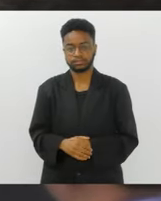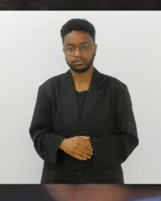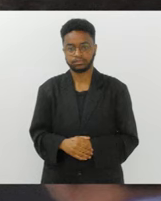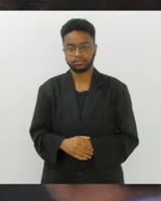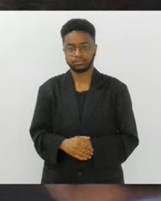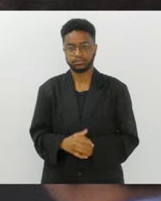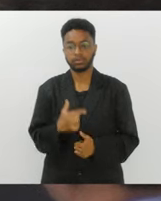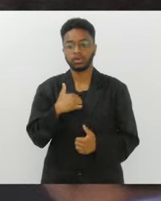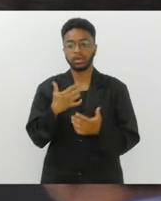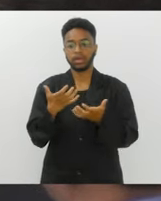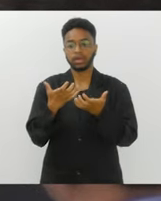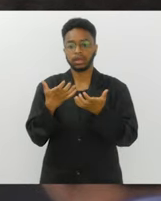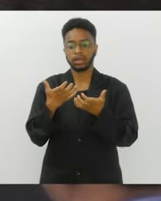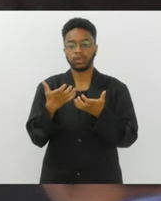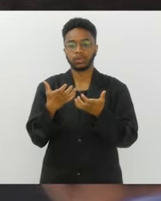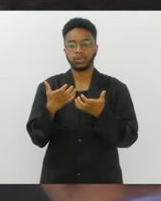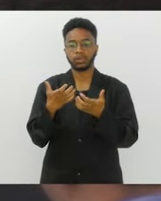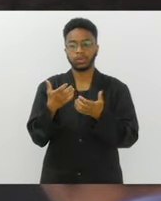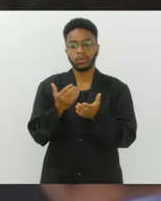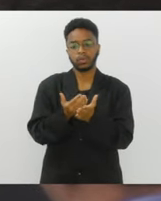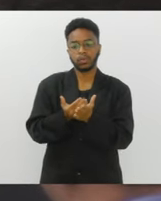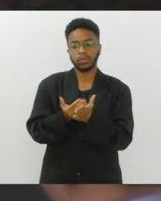Eu queria começar